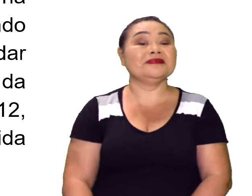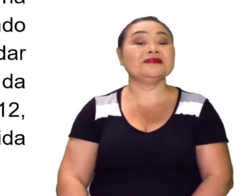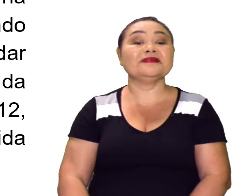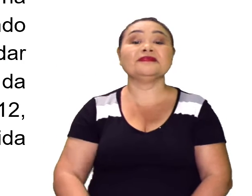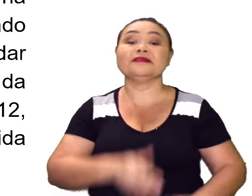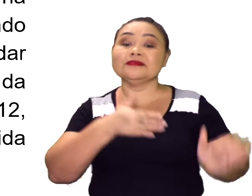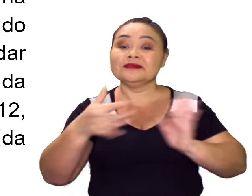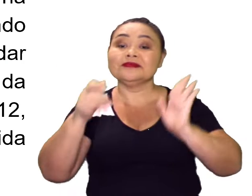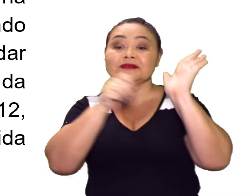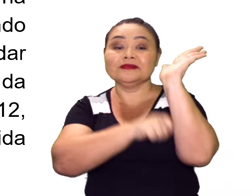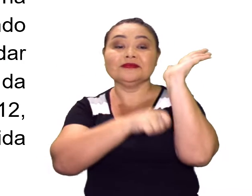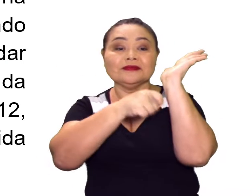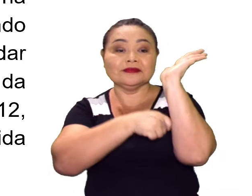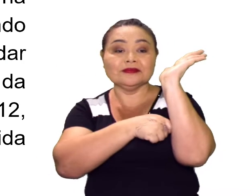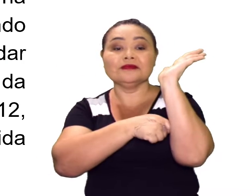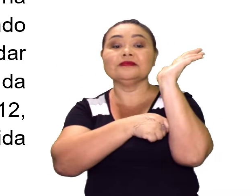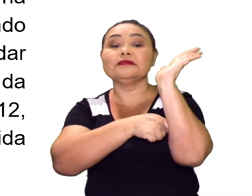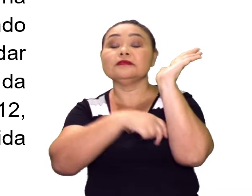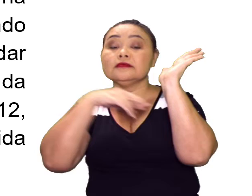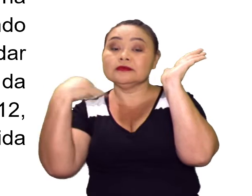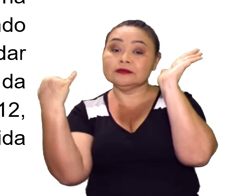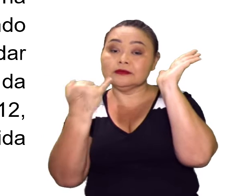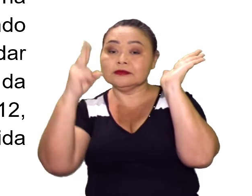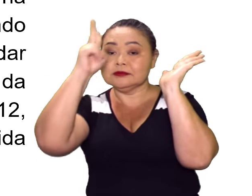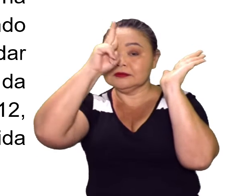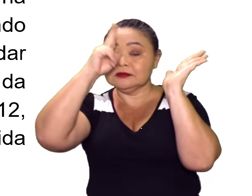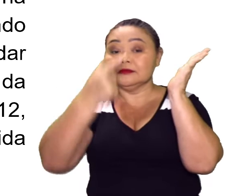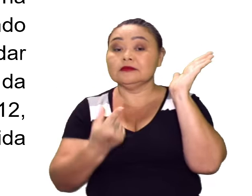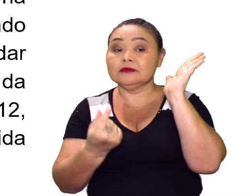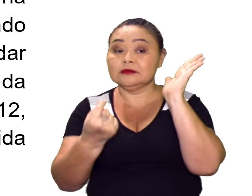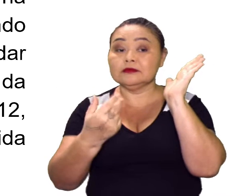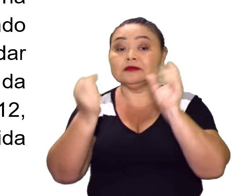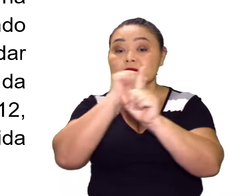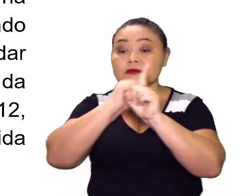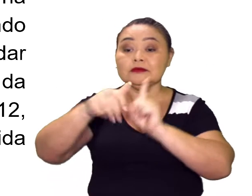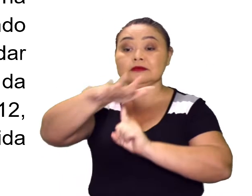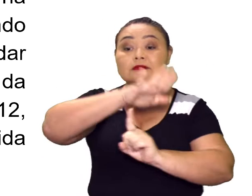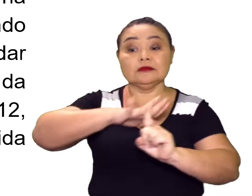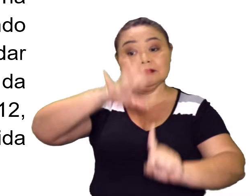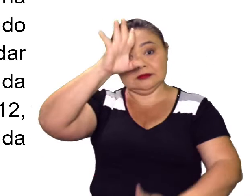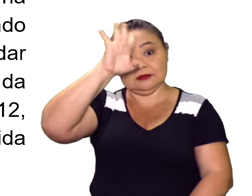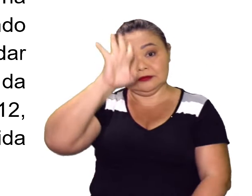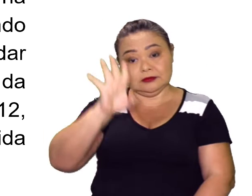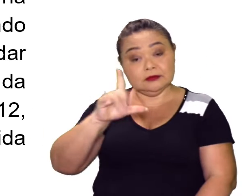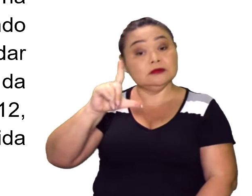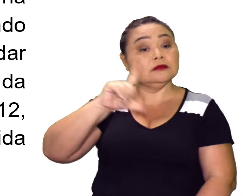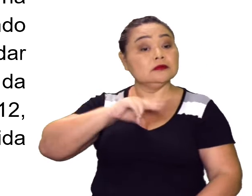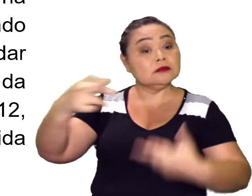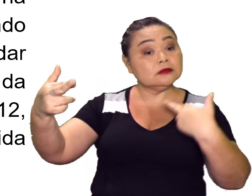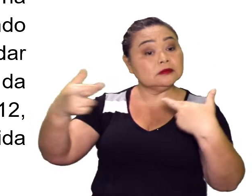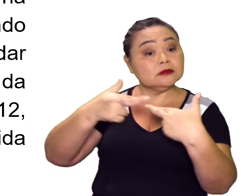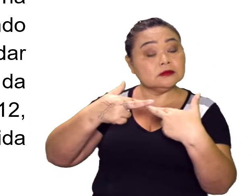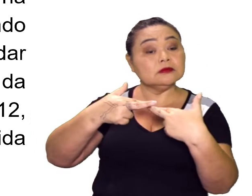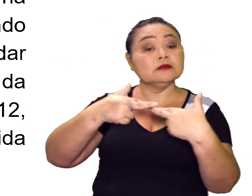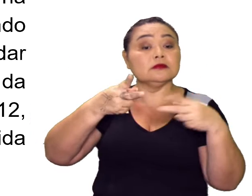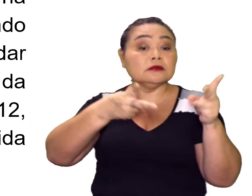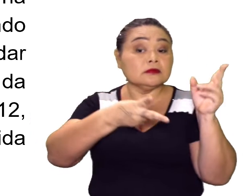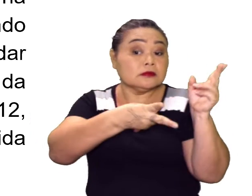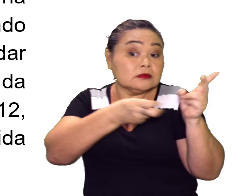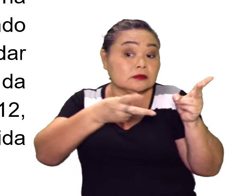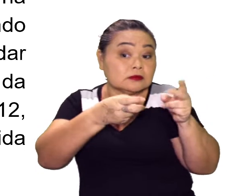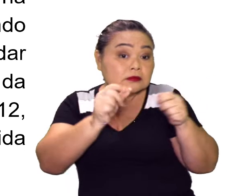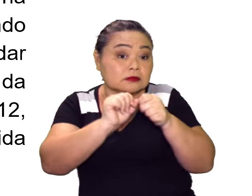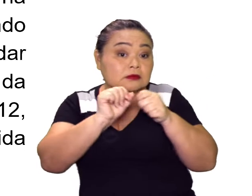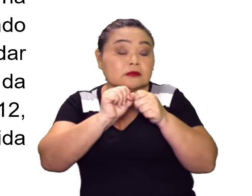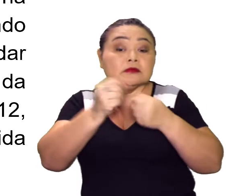da borracha constituiu uma parte importante da história econômica e social do Brasil. estando relacionado com